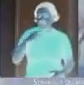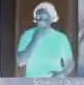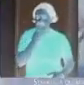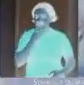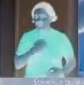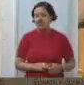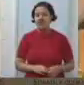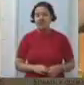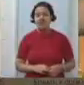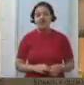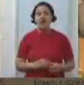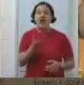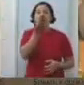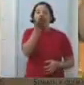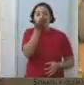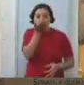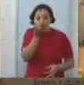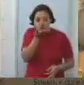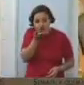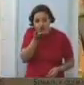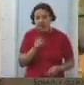Se posicionou aí.